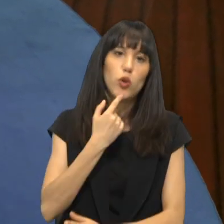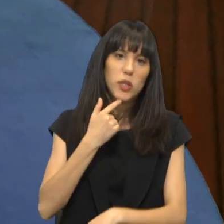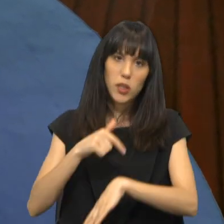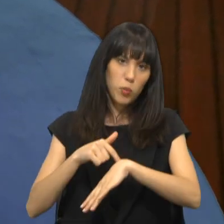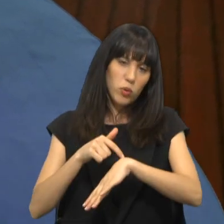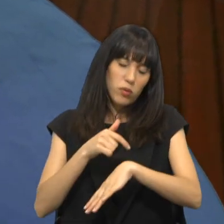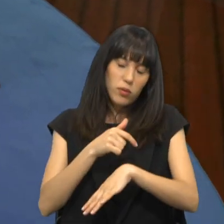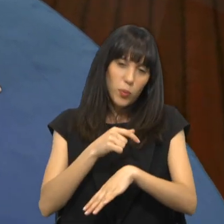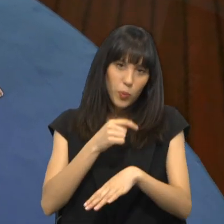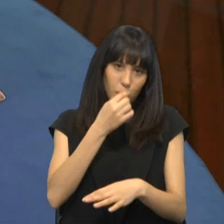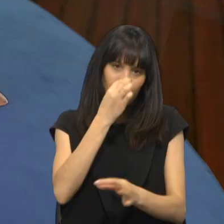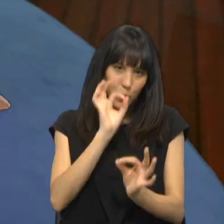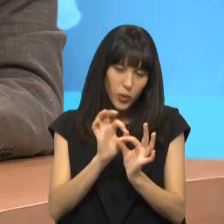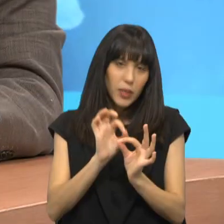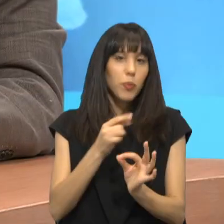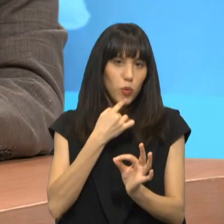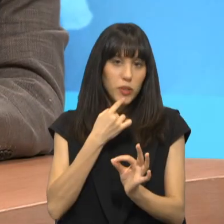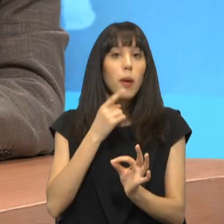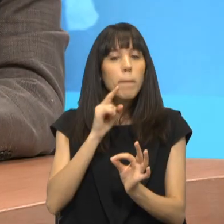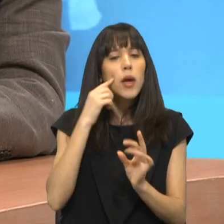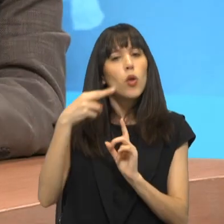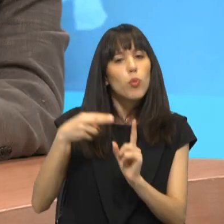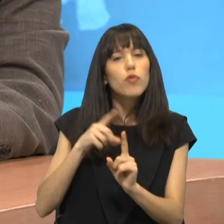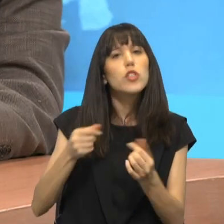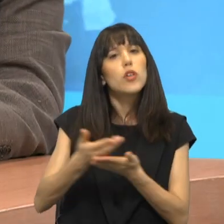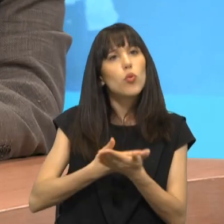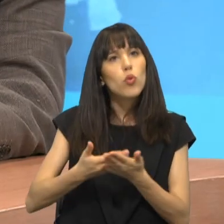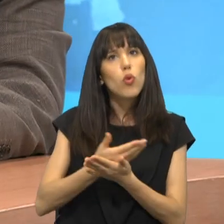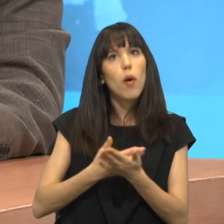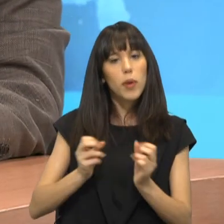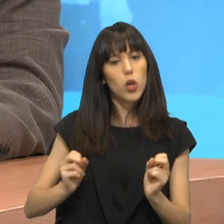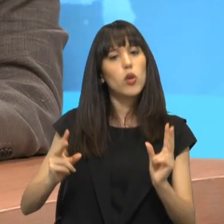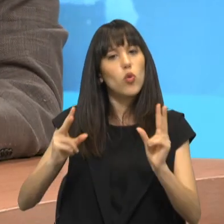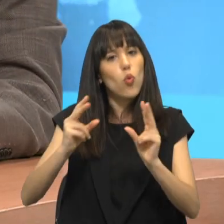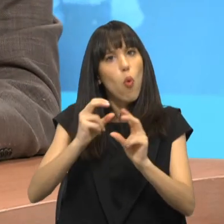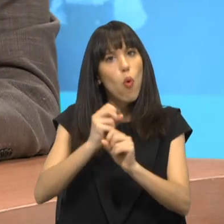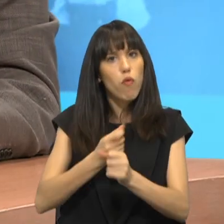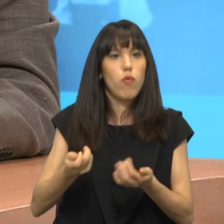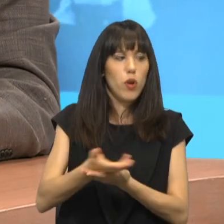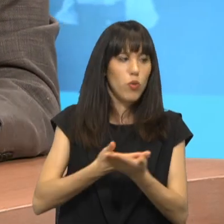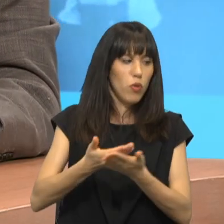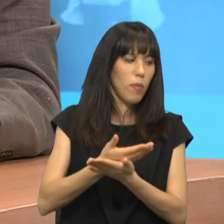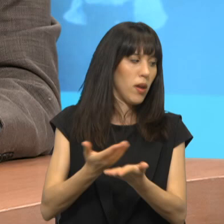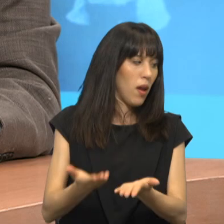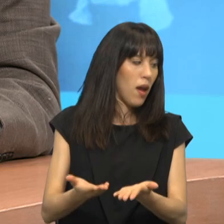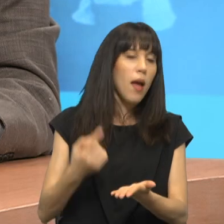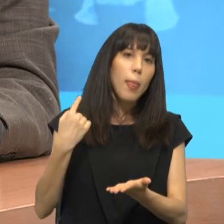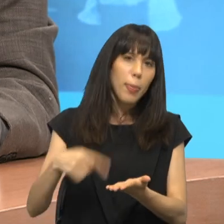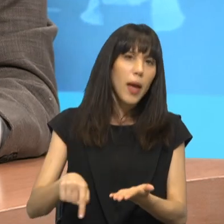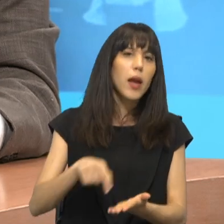tempo, sim, mas dizer que também do ponto de vista económico e da modernização económica do país, há aliás historiadores que falam de uma